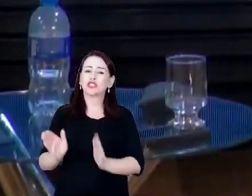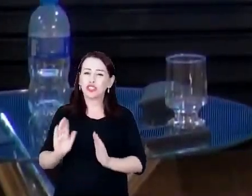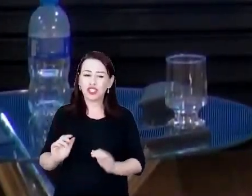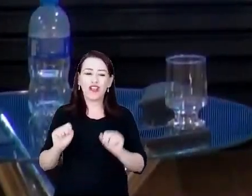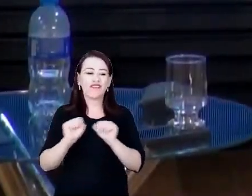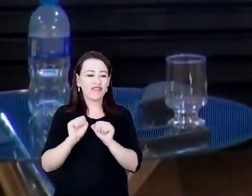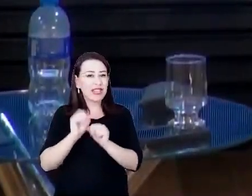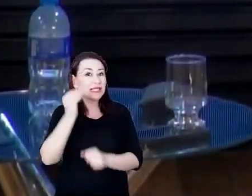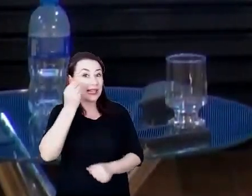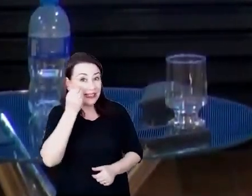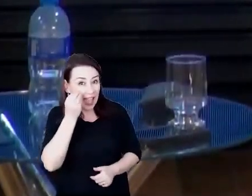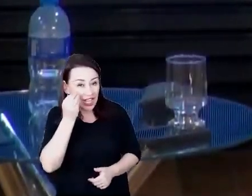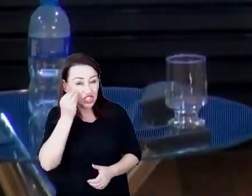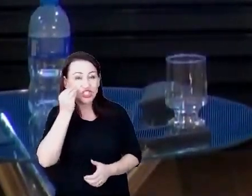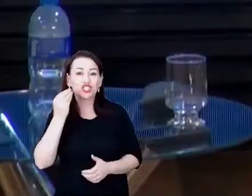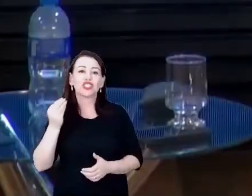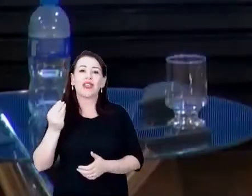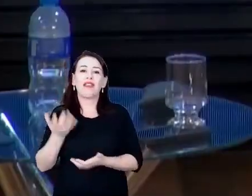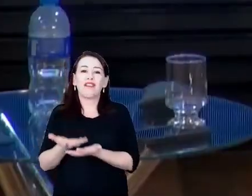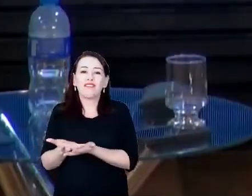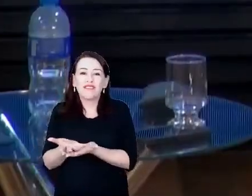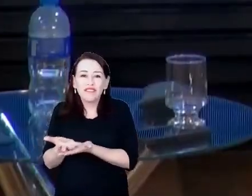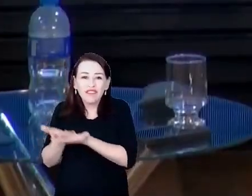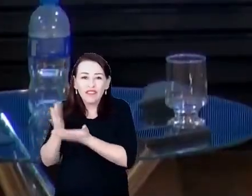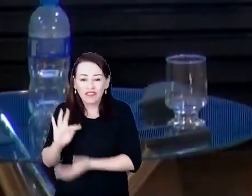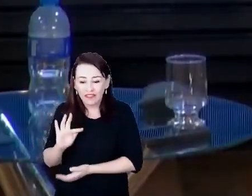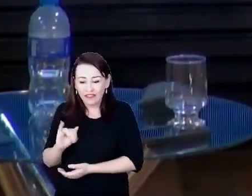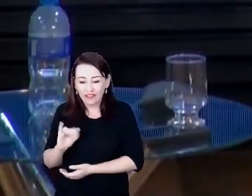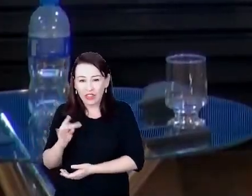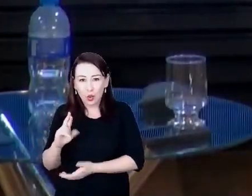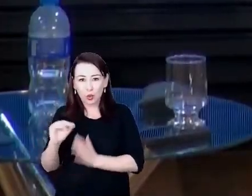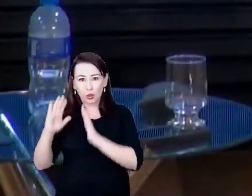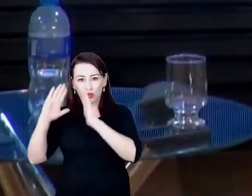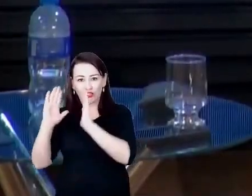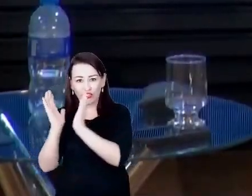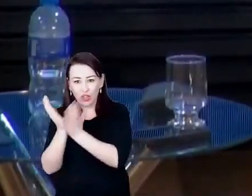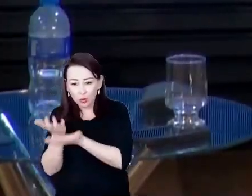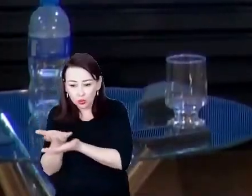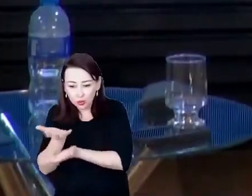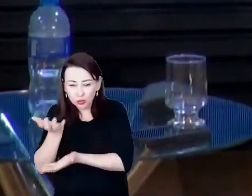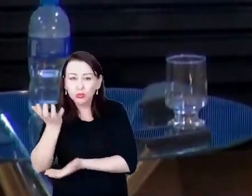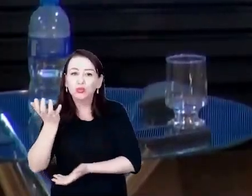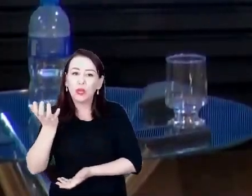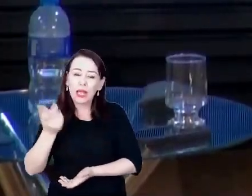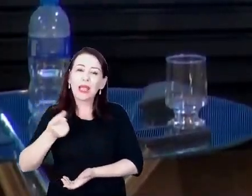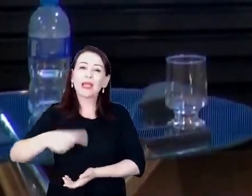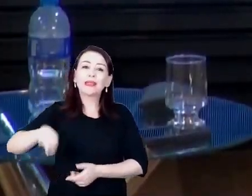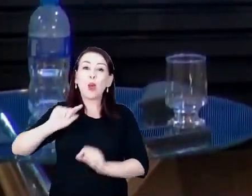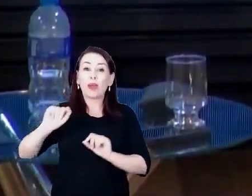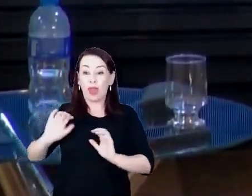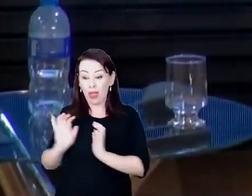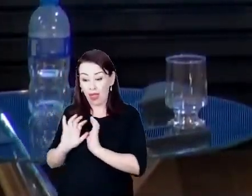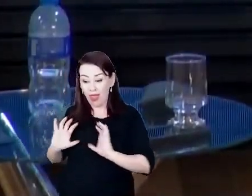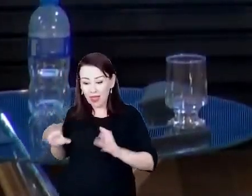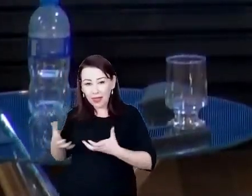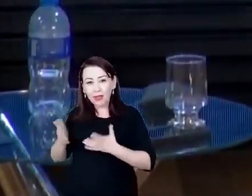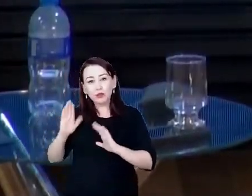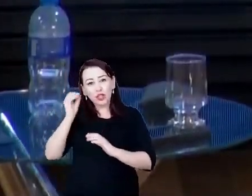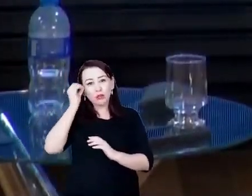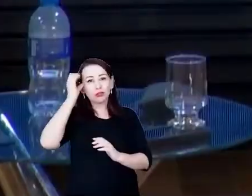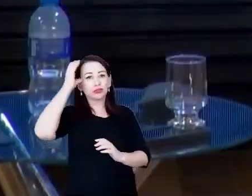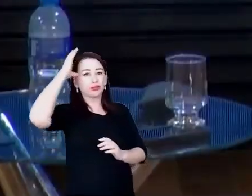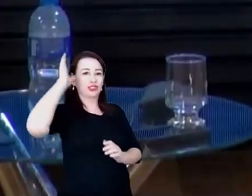experimentais, né? E a própria equipe que hoje faz as operações, né? E que trabalhou nessa construção, né? Além disso, né? Depois